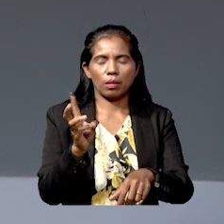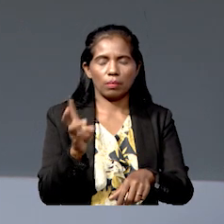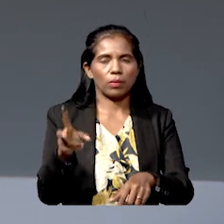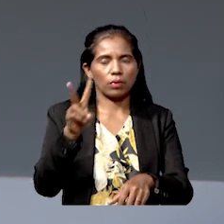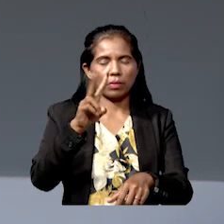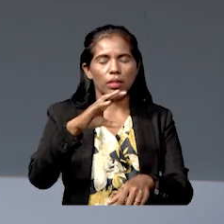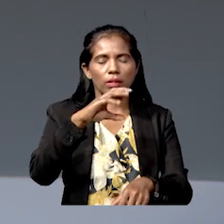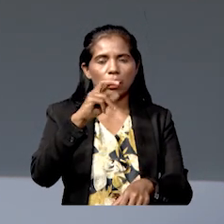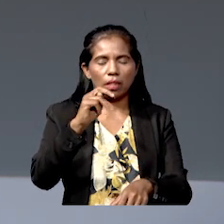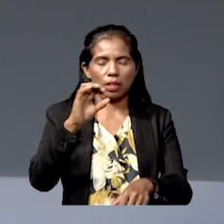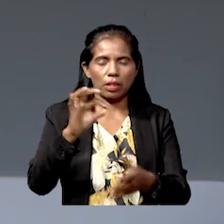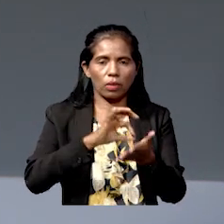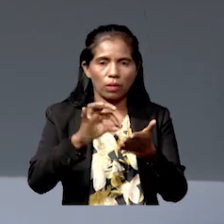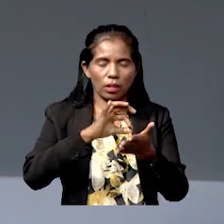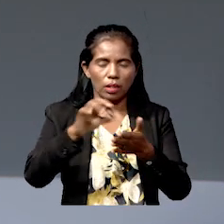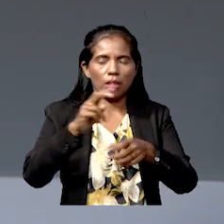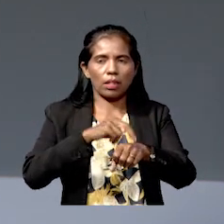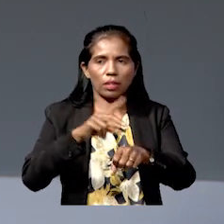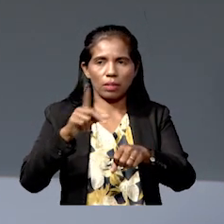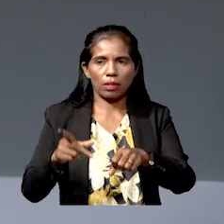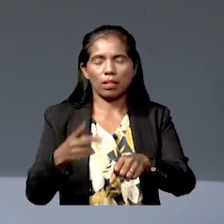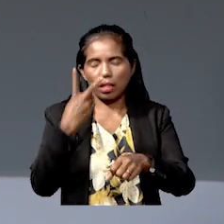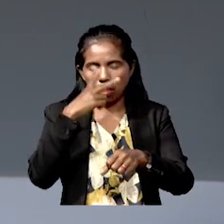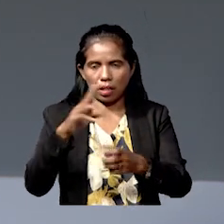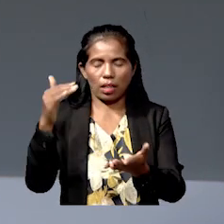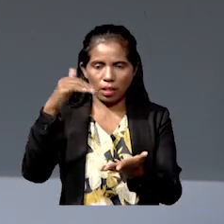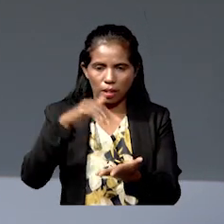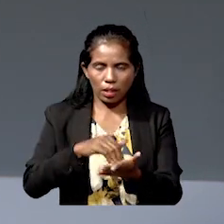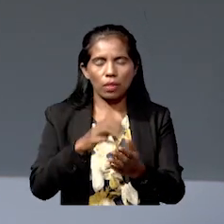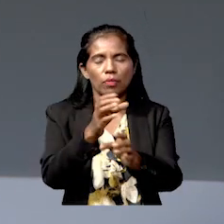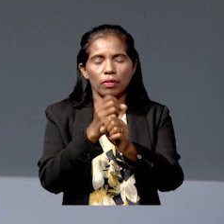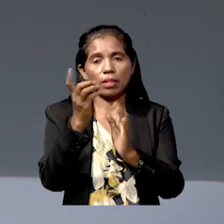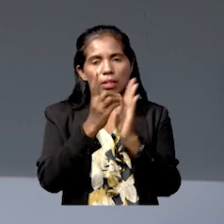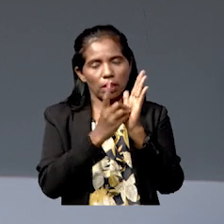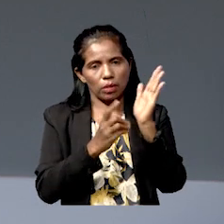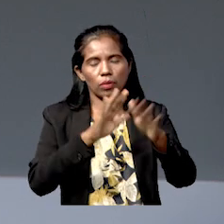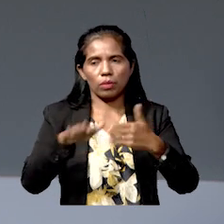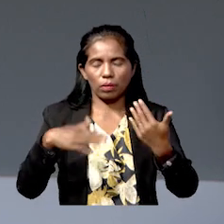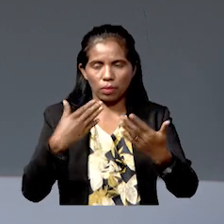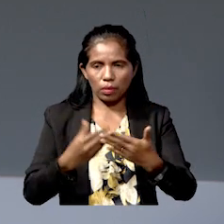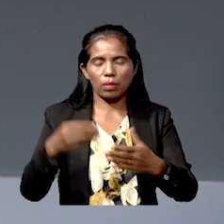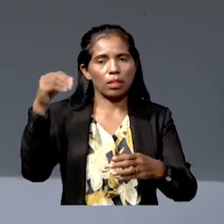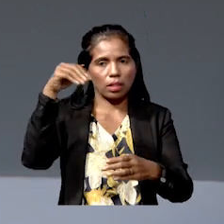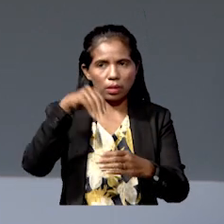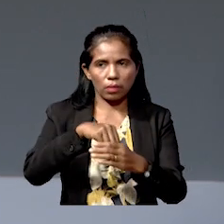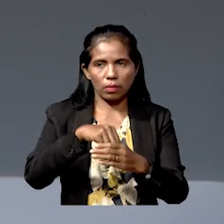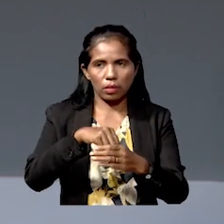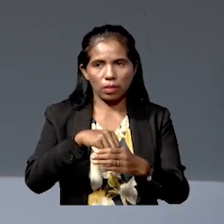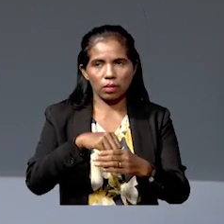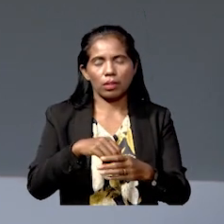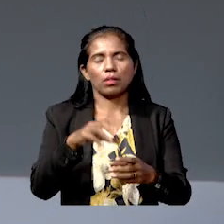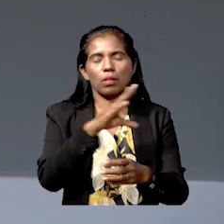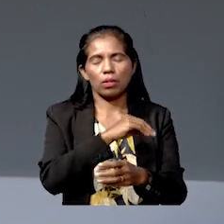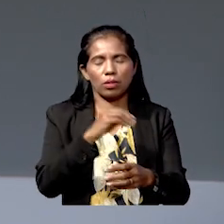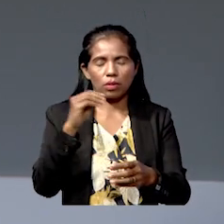o apuramento nacional e verifica vale dado o Cernehoto, né? E incluímos votos nulos, né? Mas